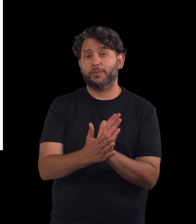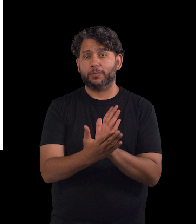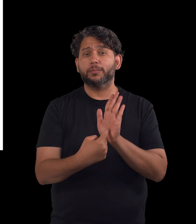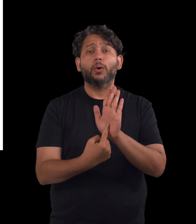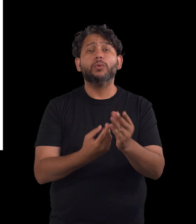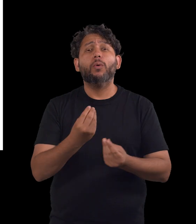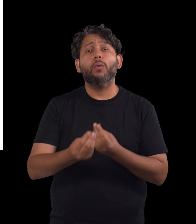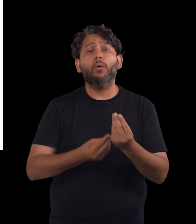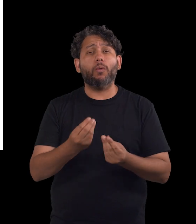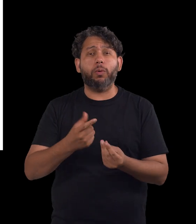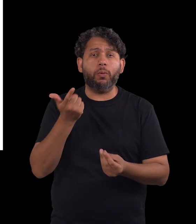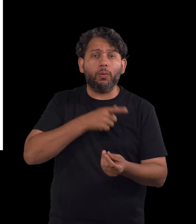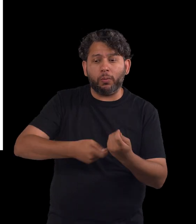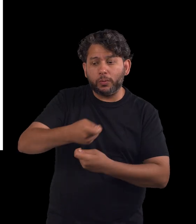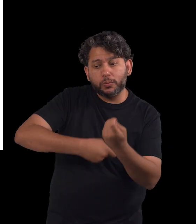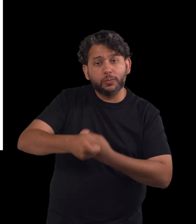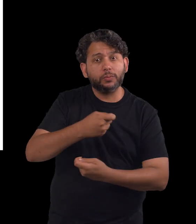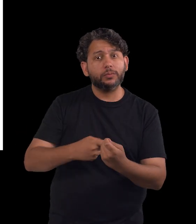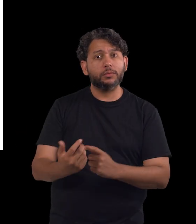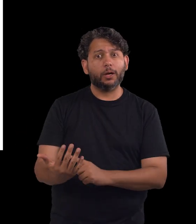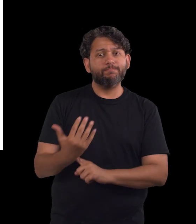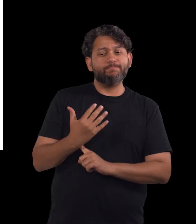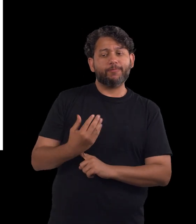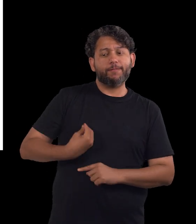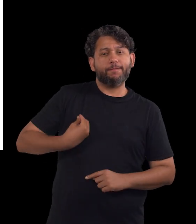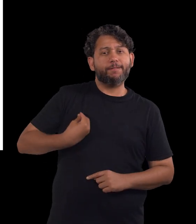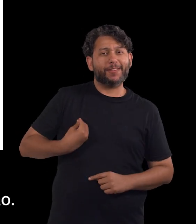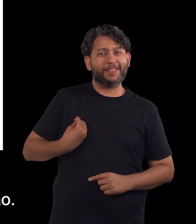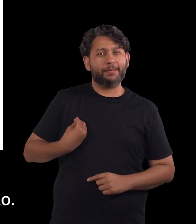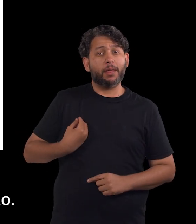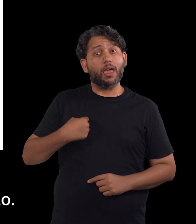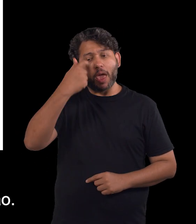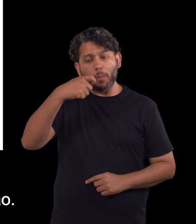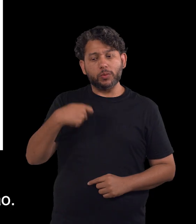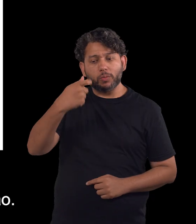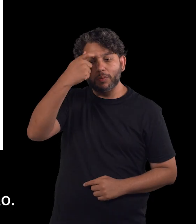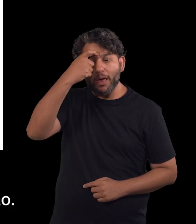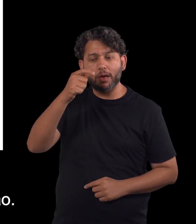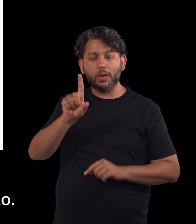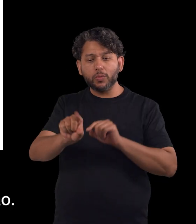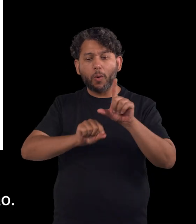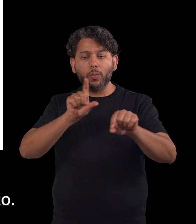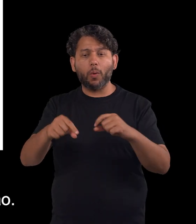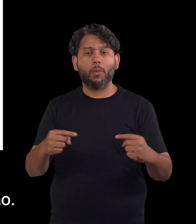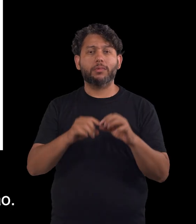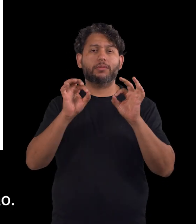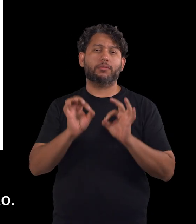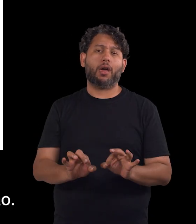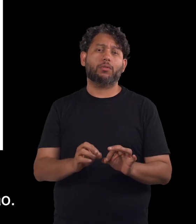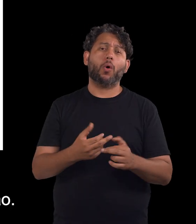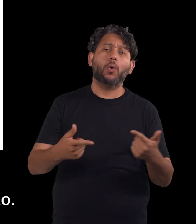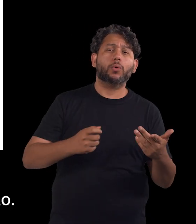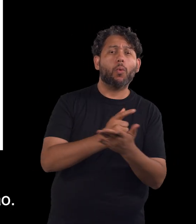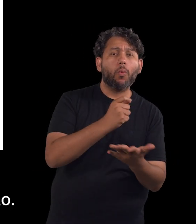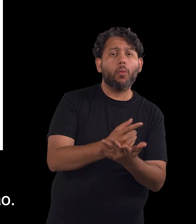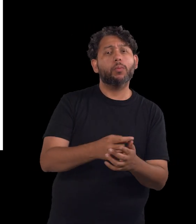publicação mostra de que maneira a economia influencia a nossa rotina, sugerindo escolhas mais conscientes em relação ao consumo